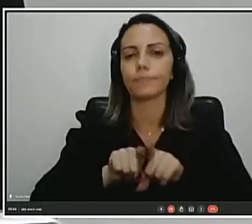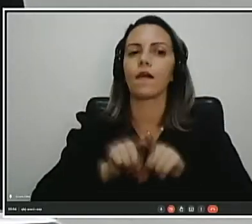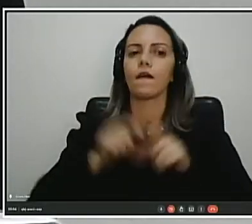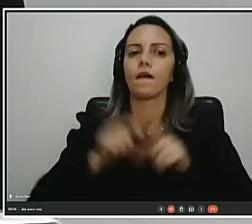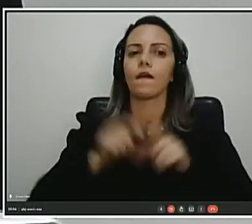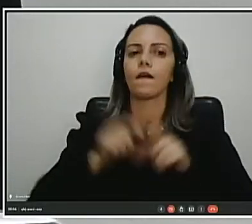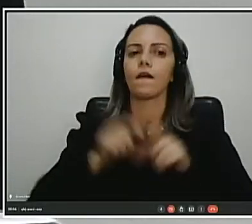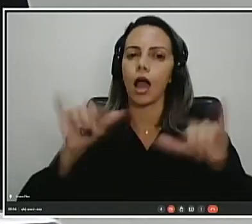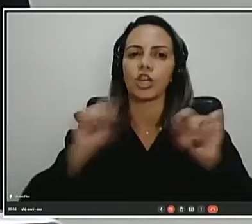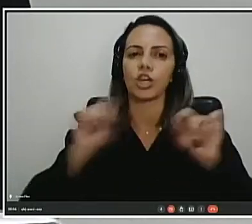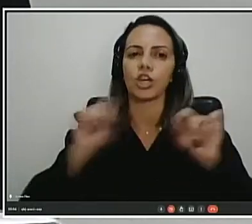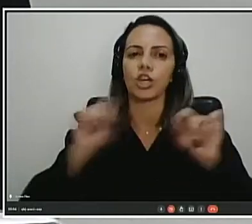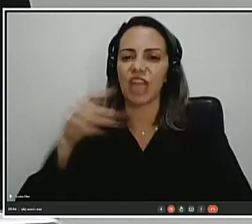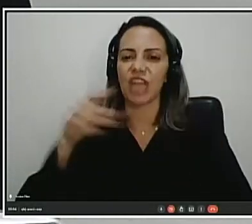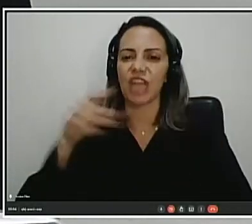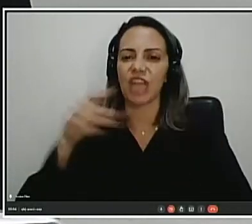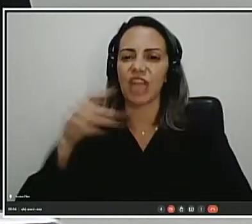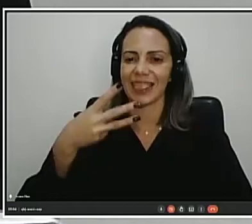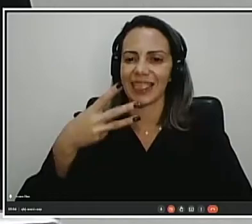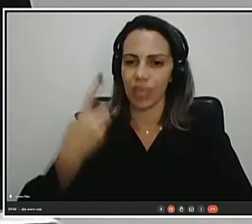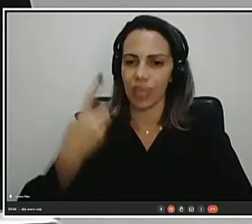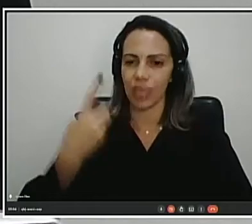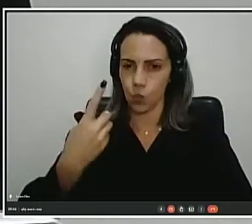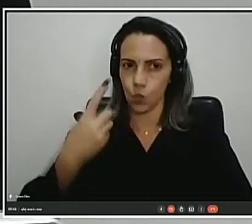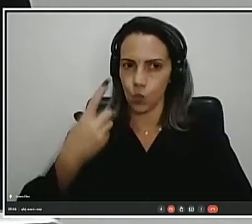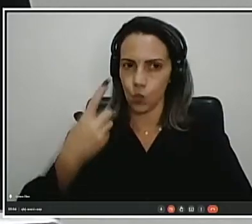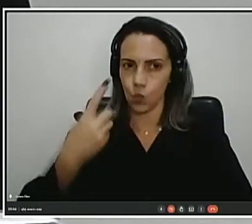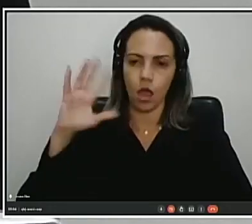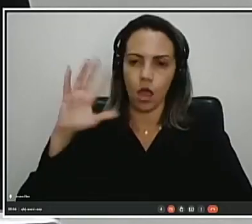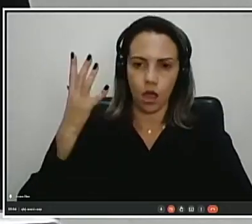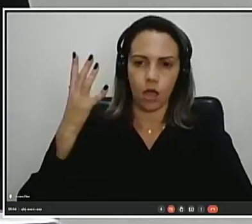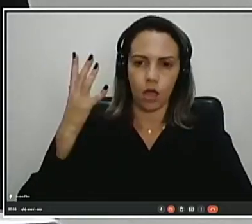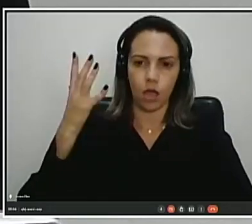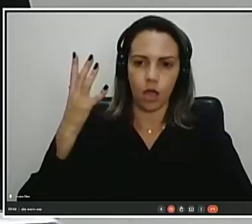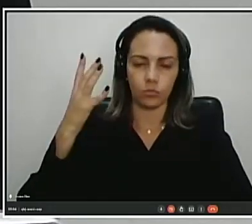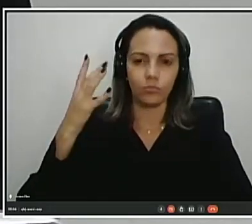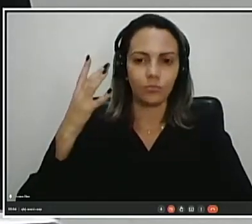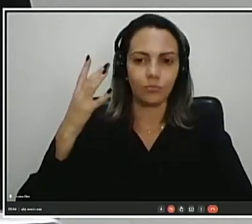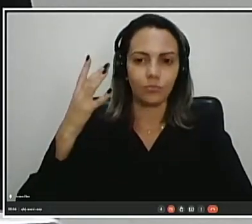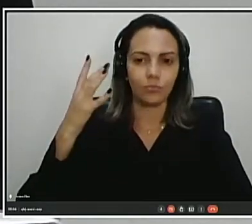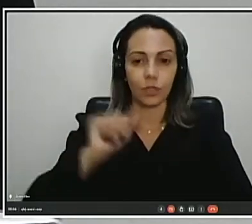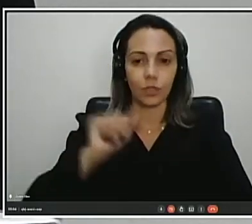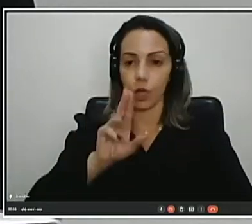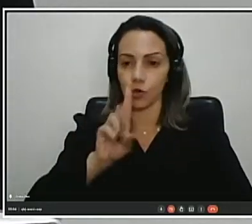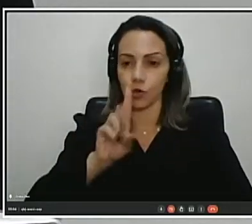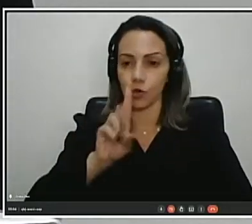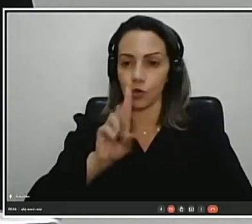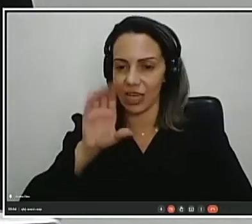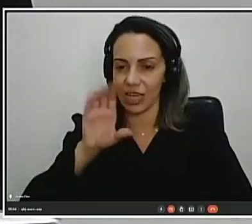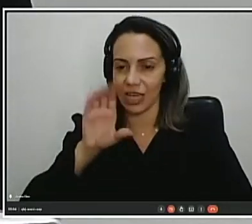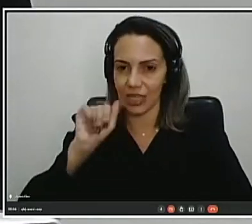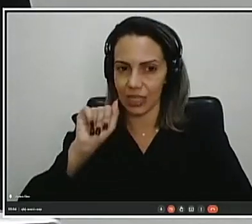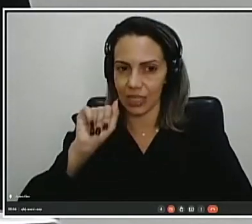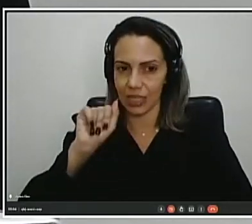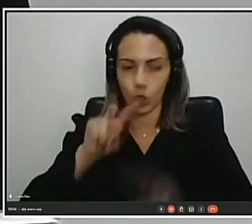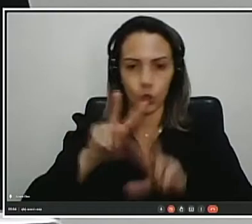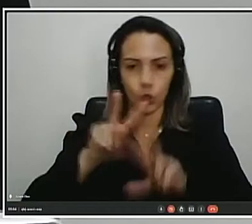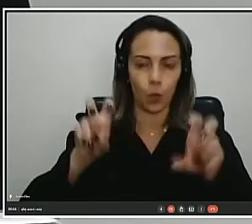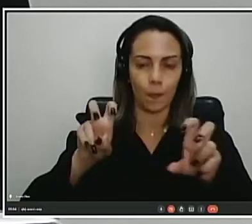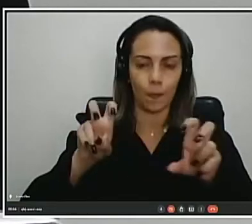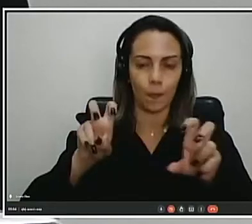31, acontecerá a audiência pública referente, agora sim, ao plano